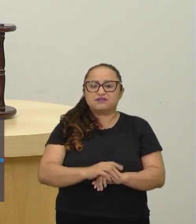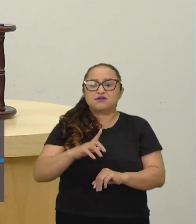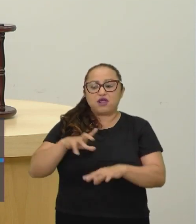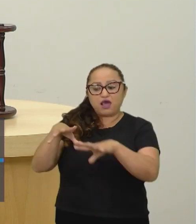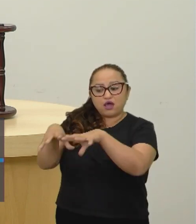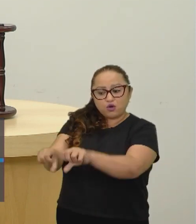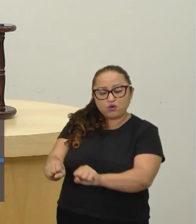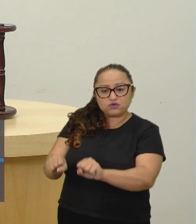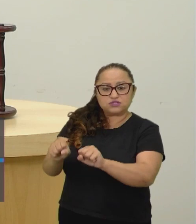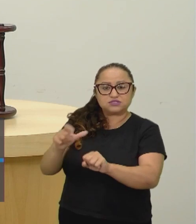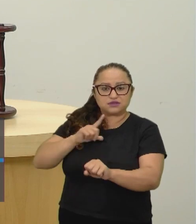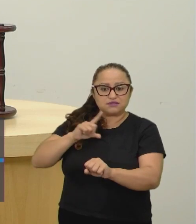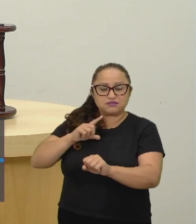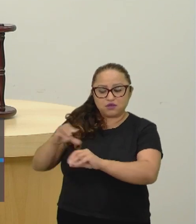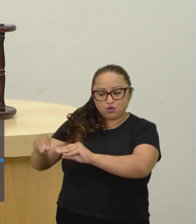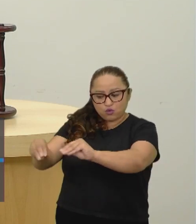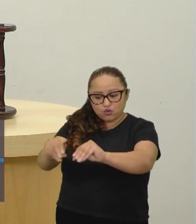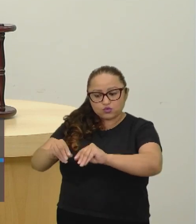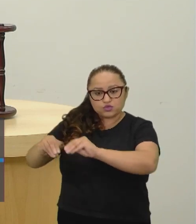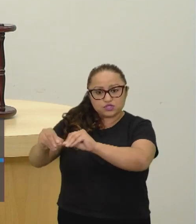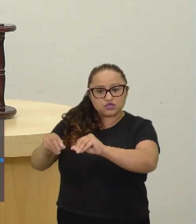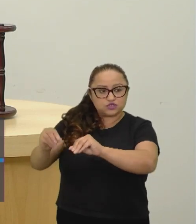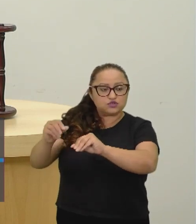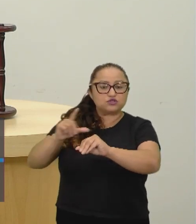e Ásia com interesses, né,